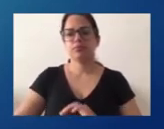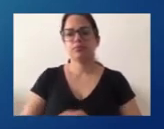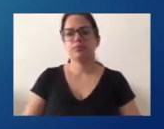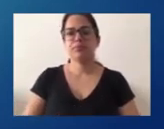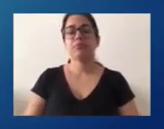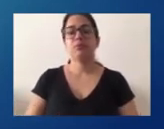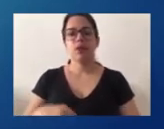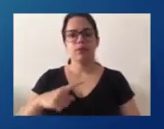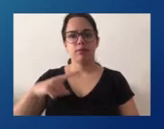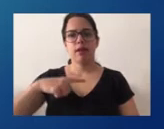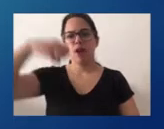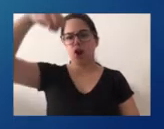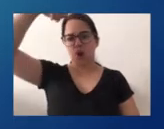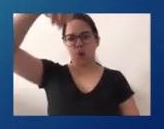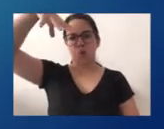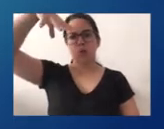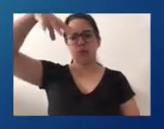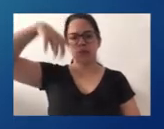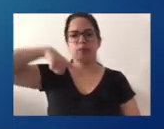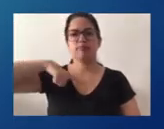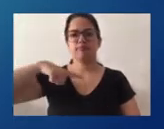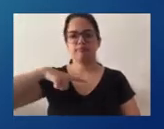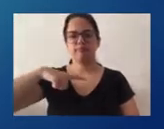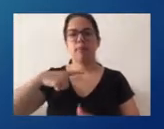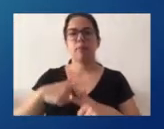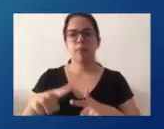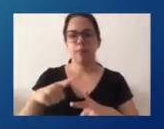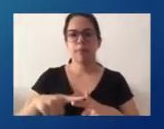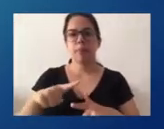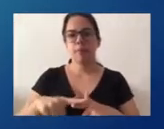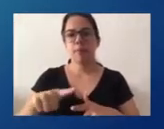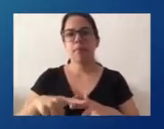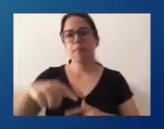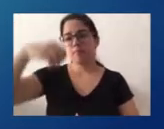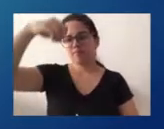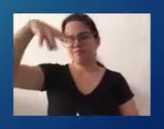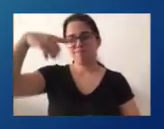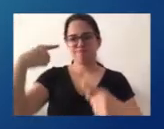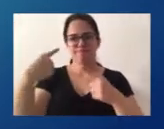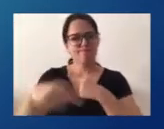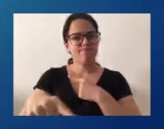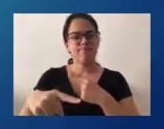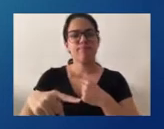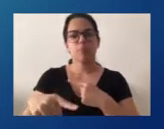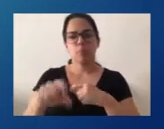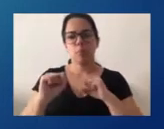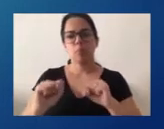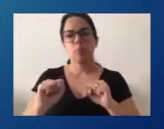Bem, a iluminação também ela está dentro dos riscos físicos. Então, a iluminação inadequada ela acarreta